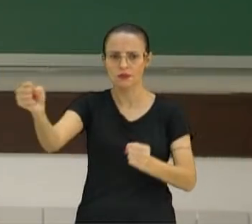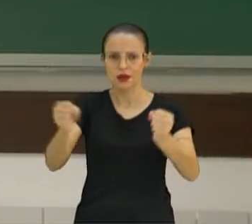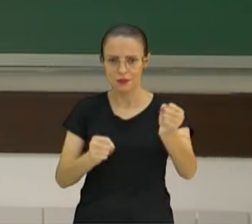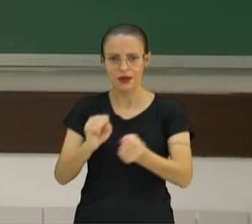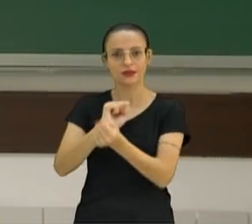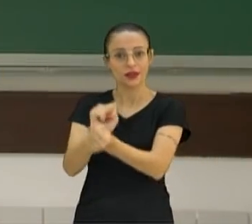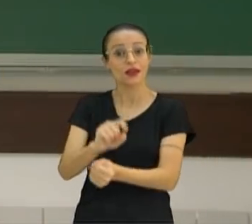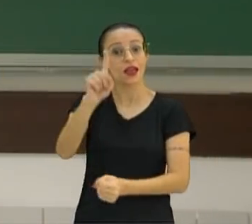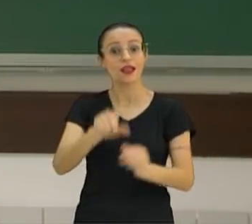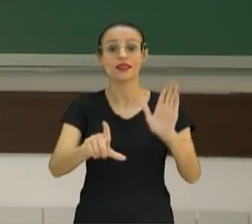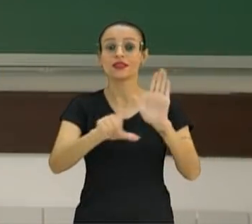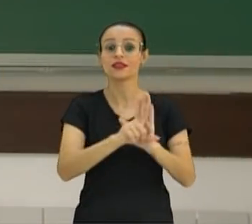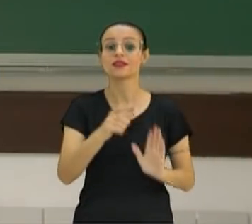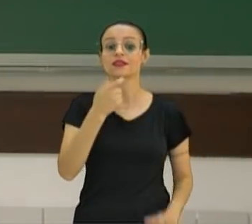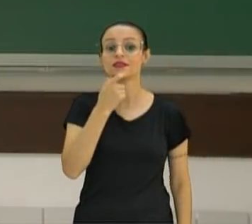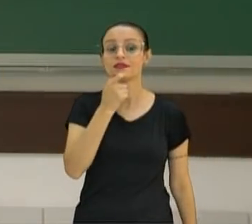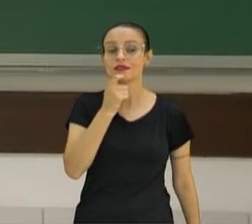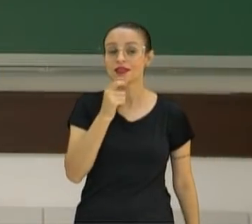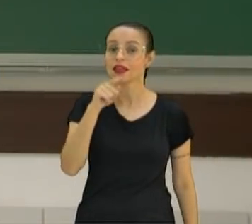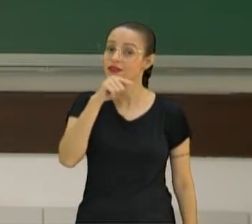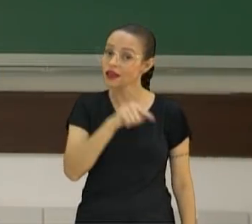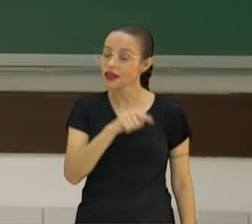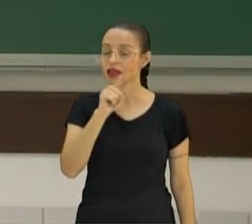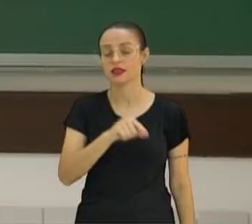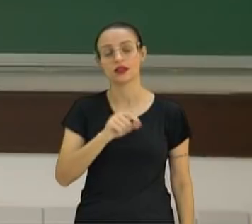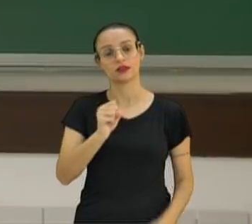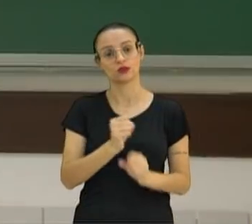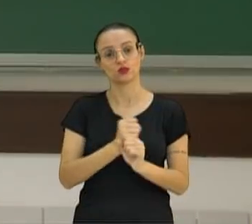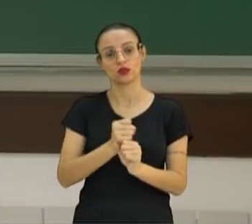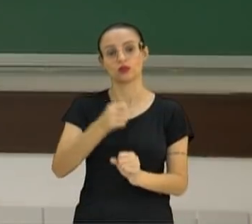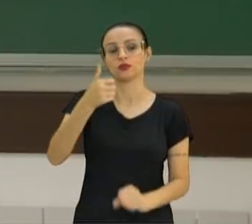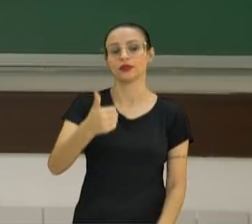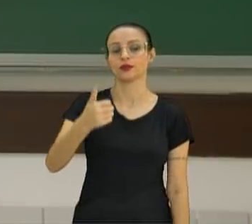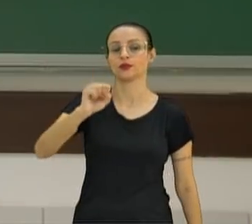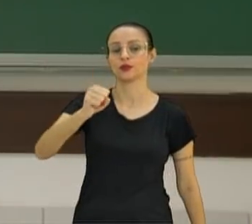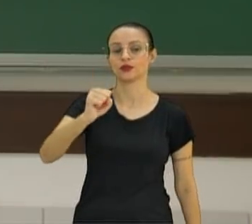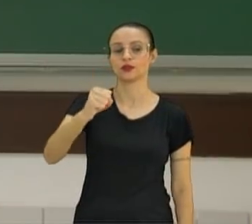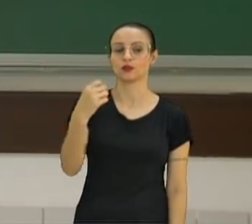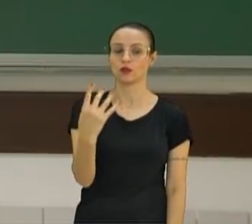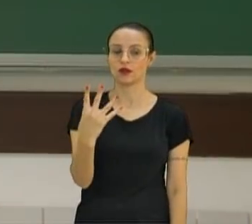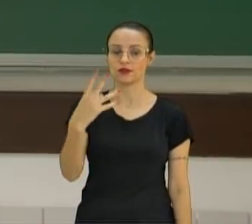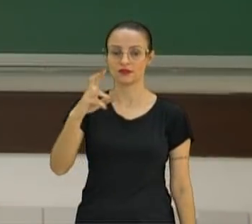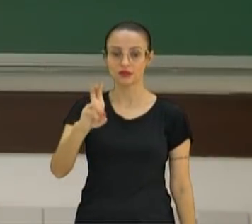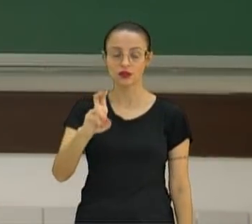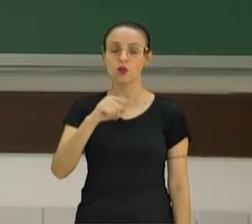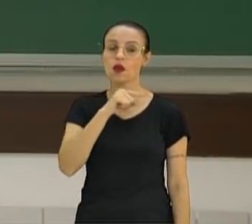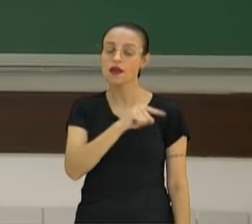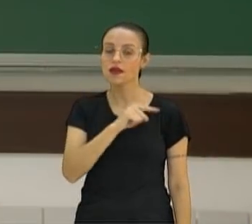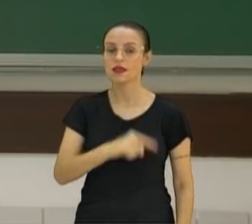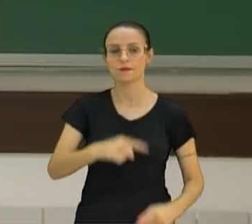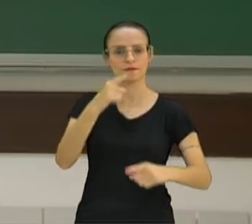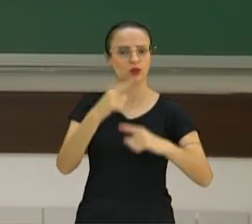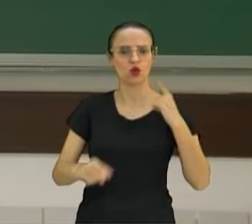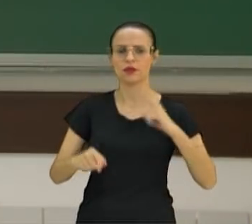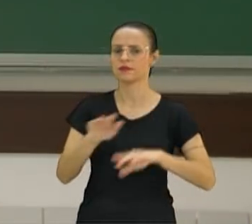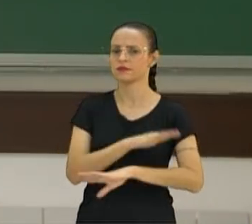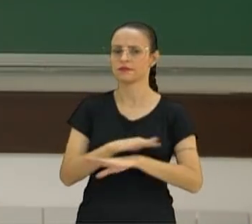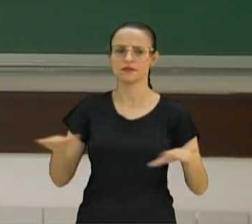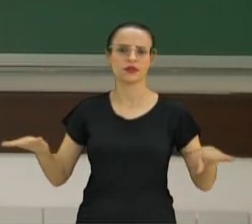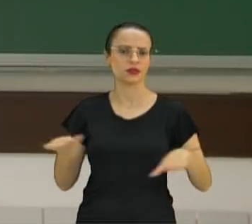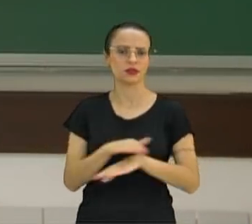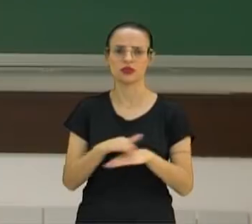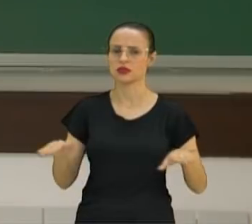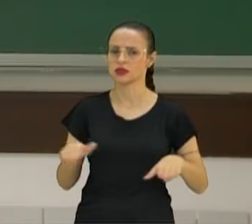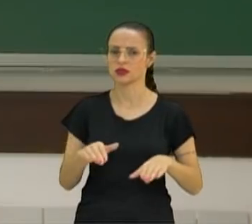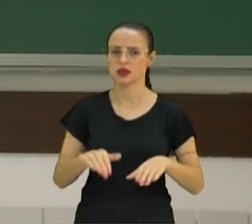lei inglesa chamada de Bill Aberdeen, de 1845, que proibia o tráfico de escravos nas